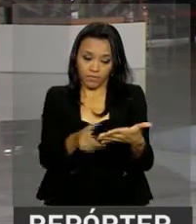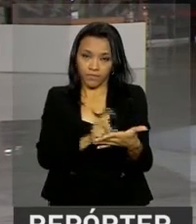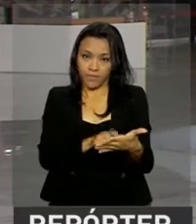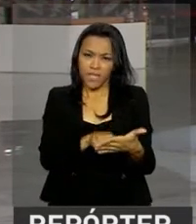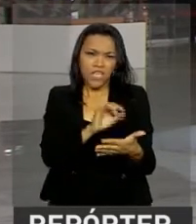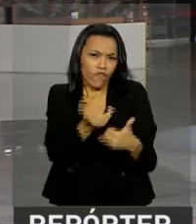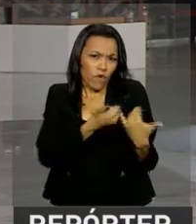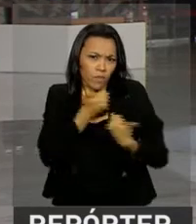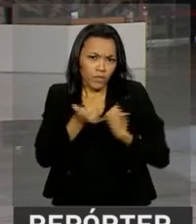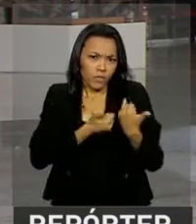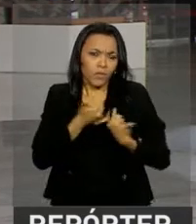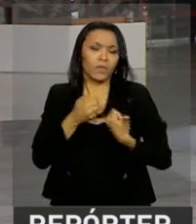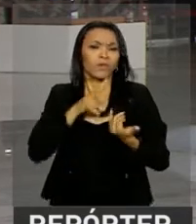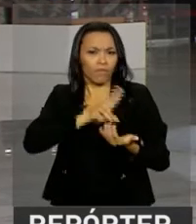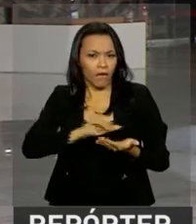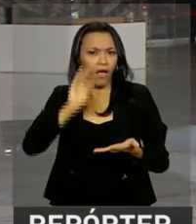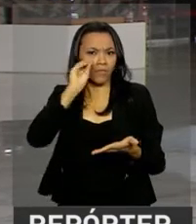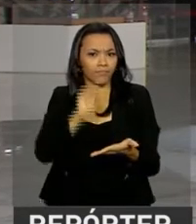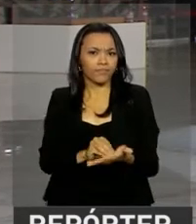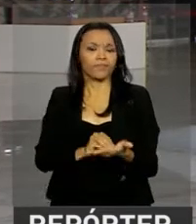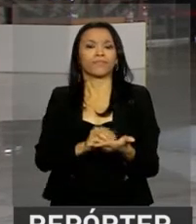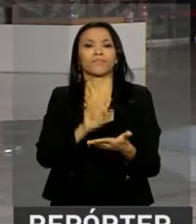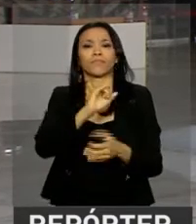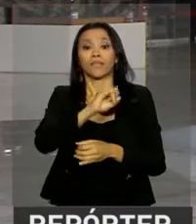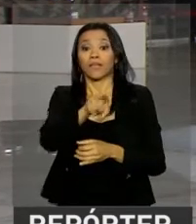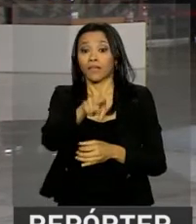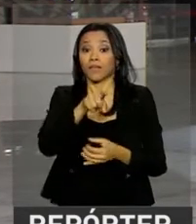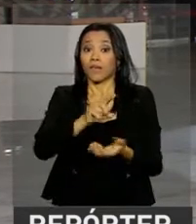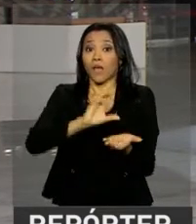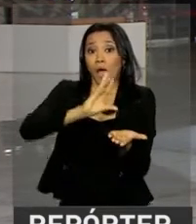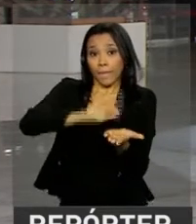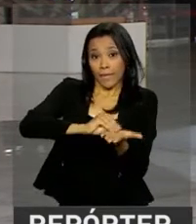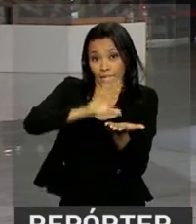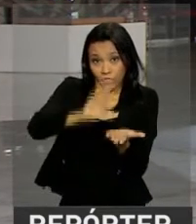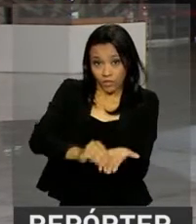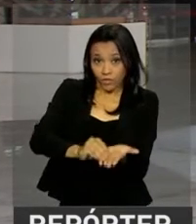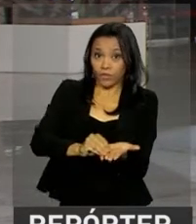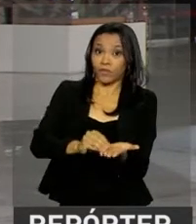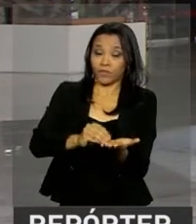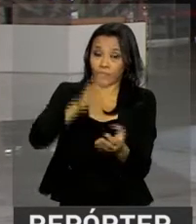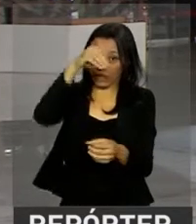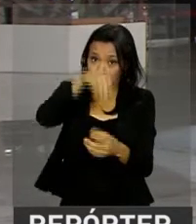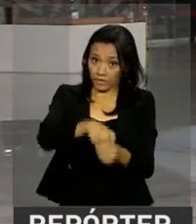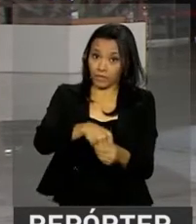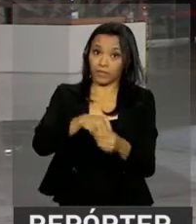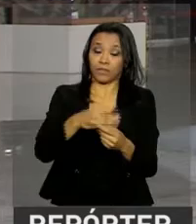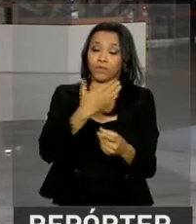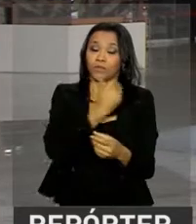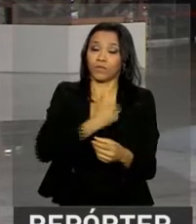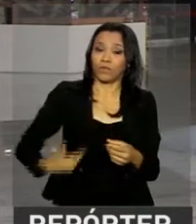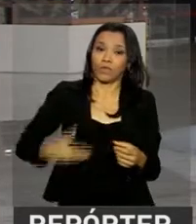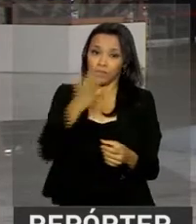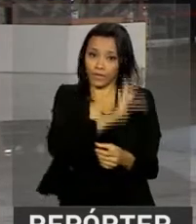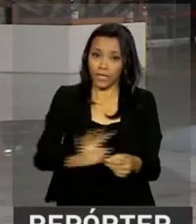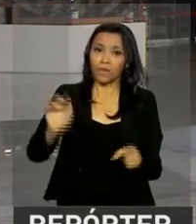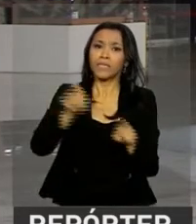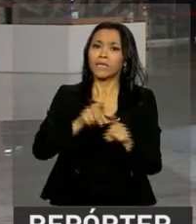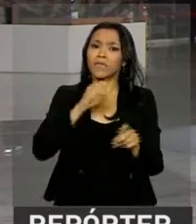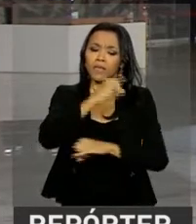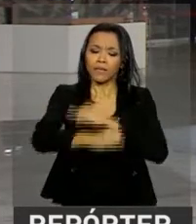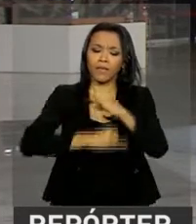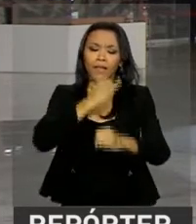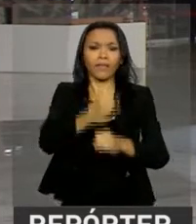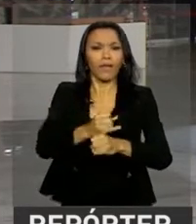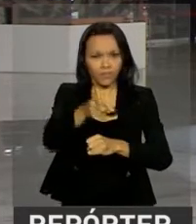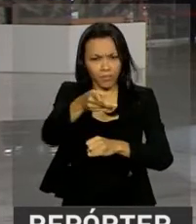as informações vão estar disponíveis no aplicativo do governo federal do enem e também na página da